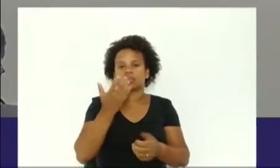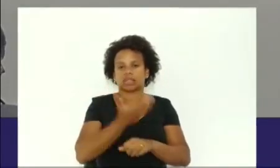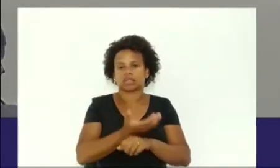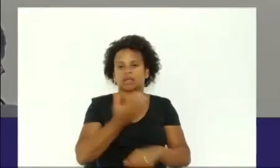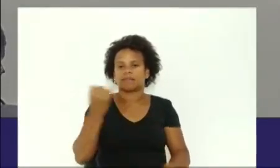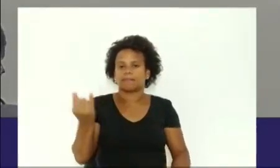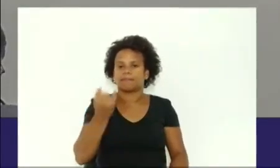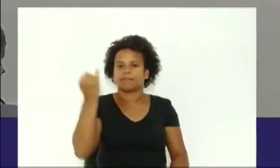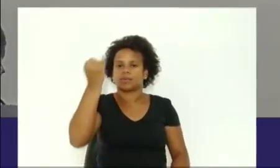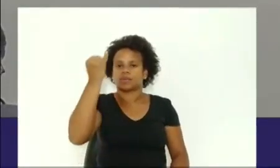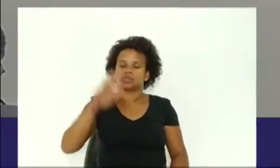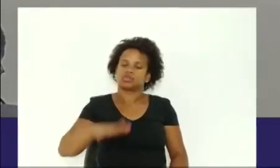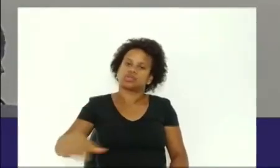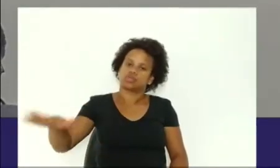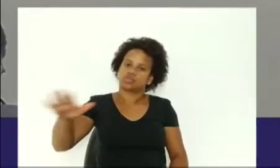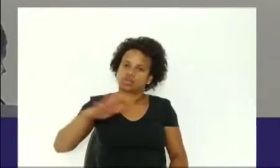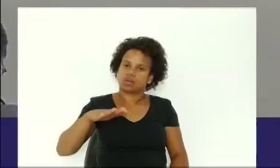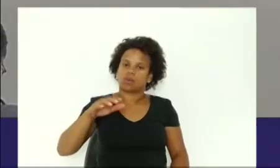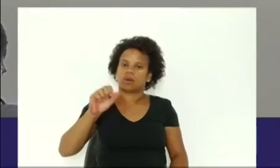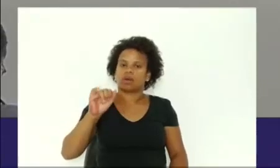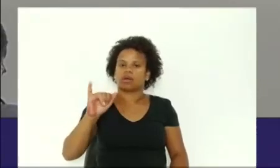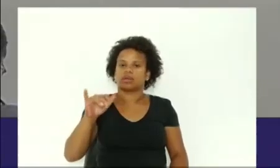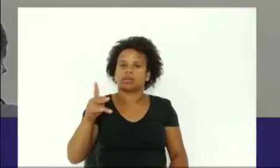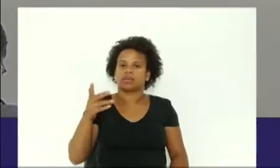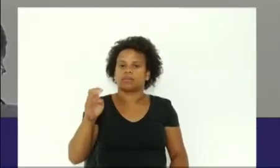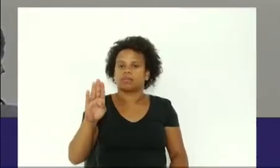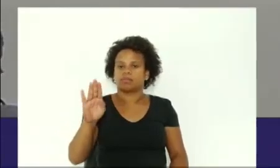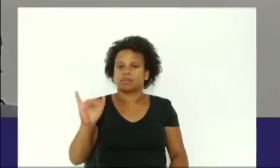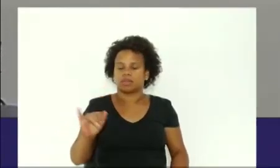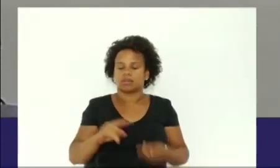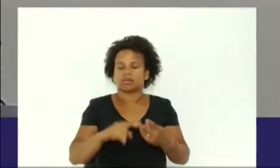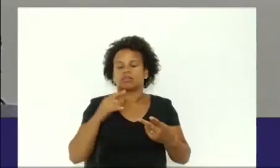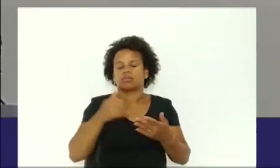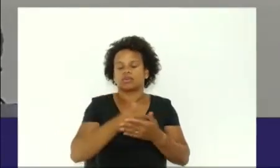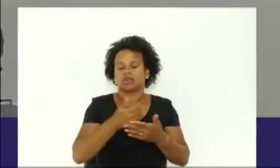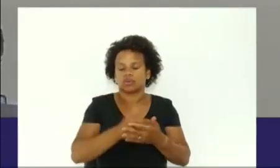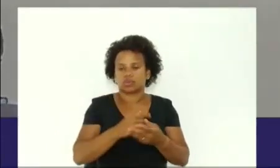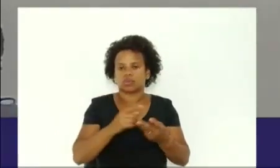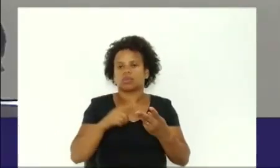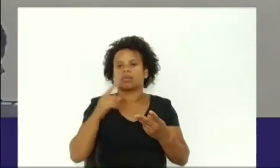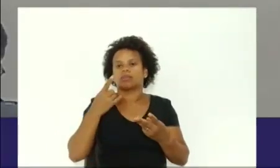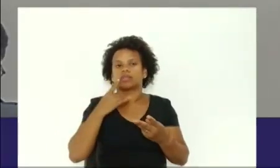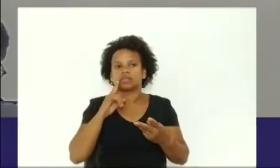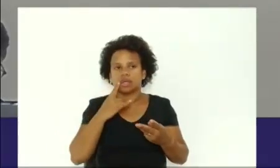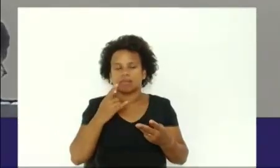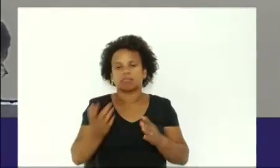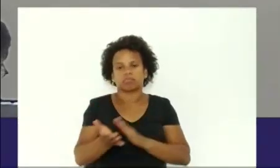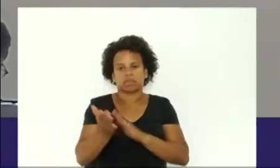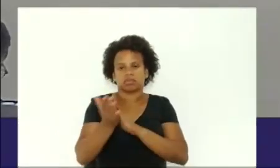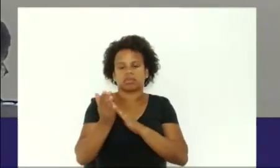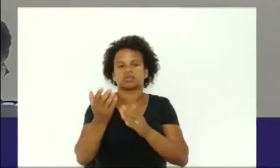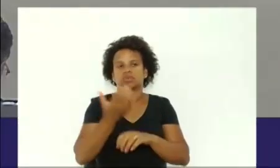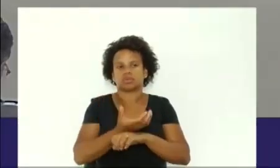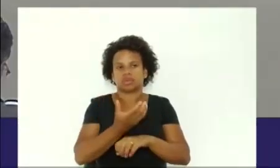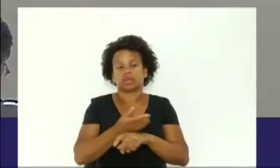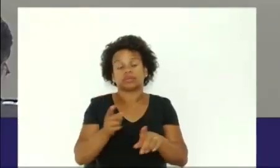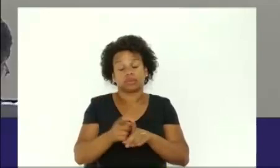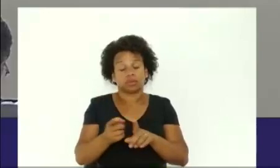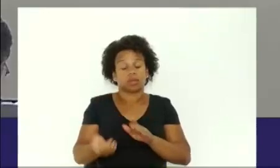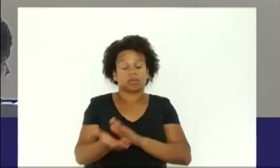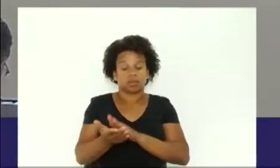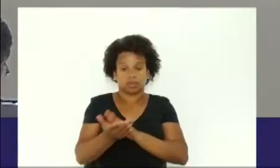a nossa região, Anhembi, Botucatu e Piracicaba, e parabéns pela matéria. Eu também gostaria de parabenizar, Lelo,